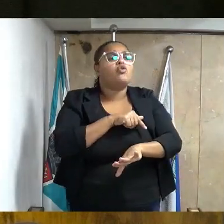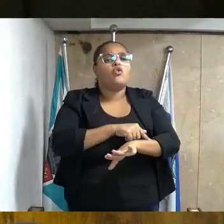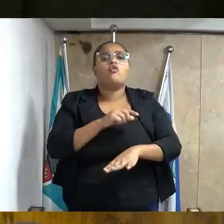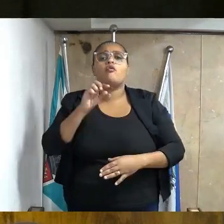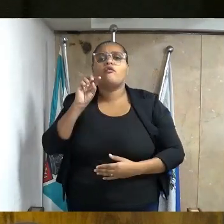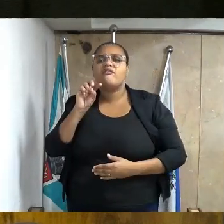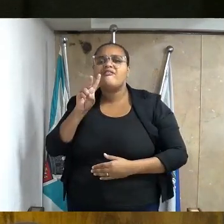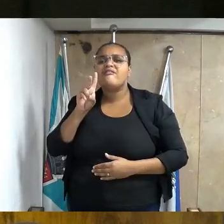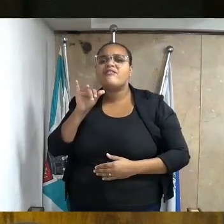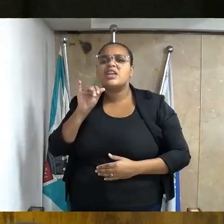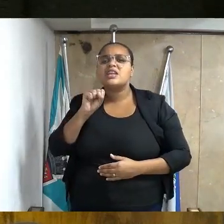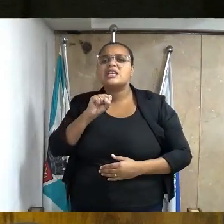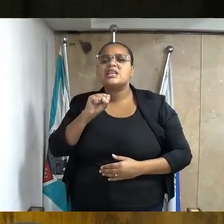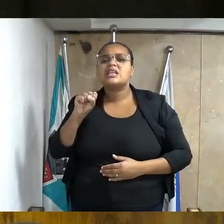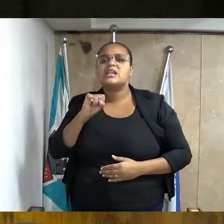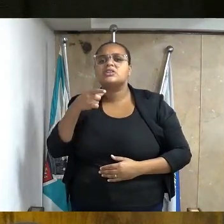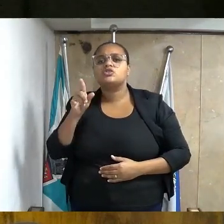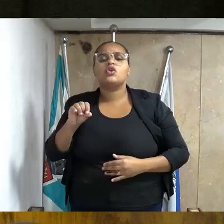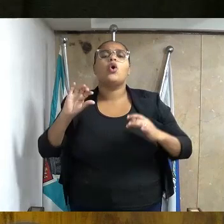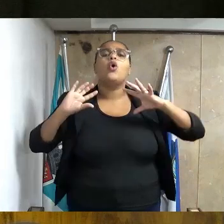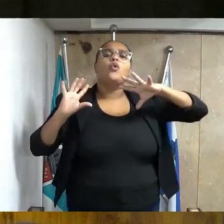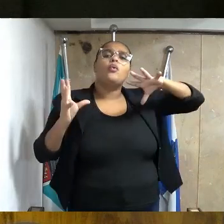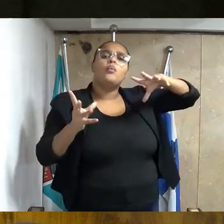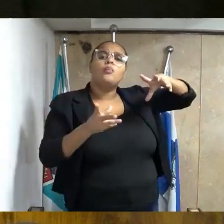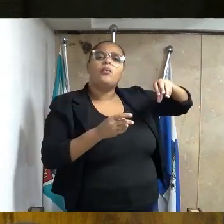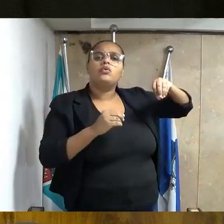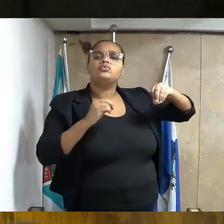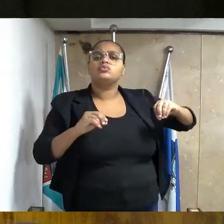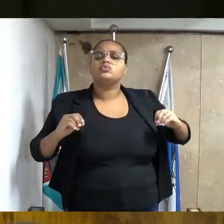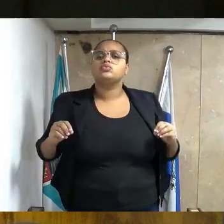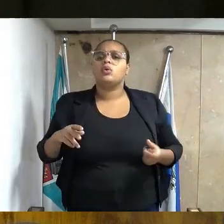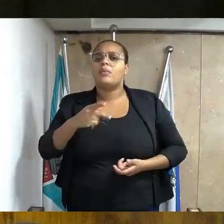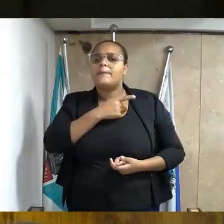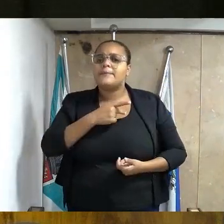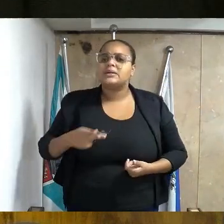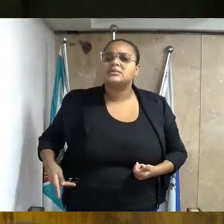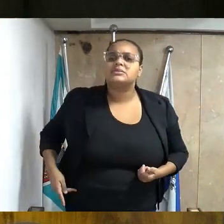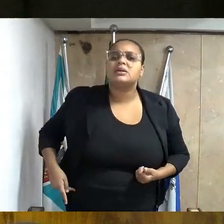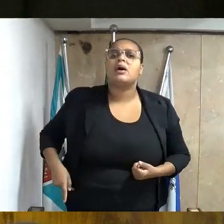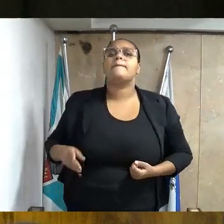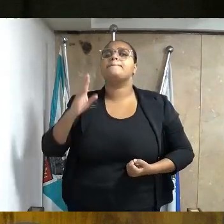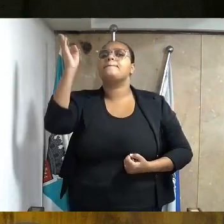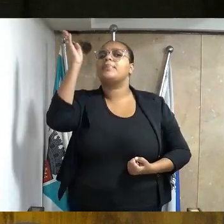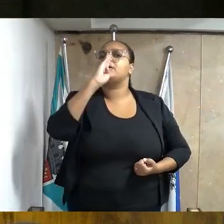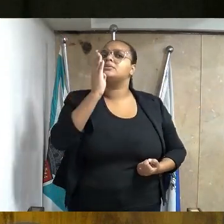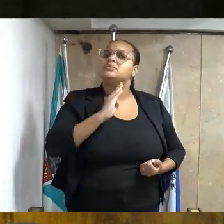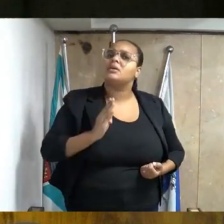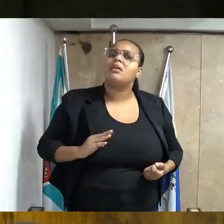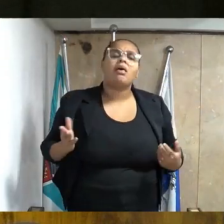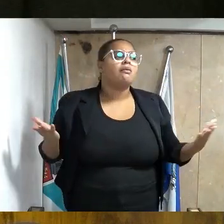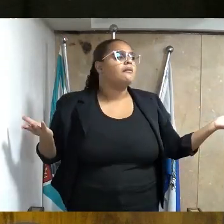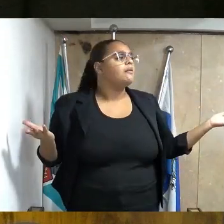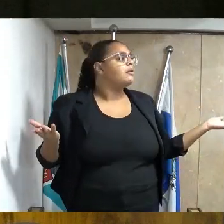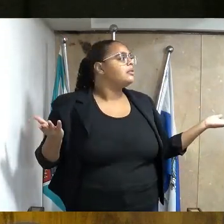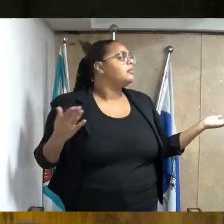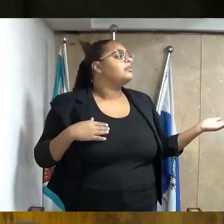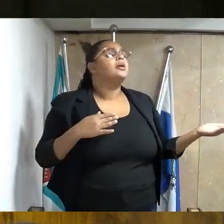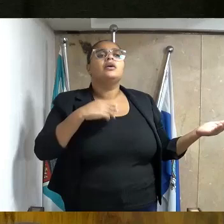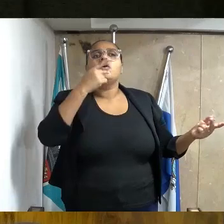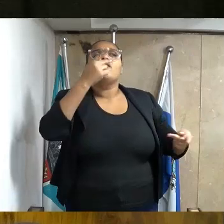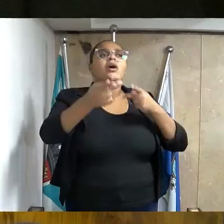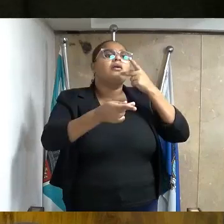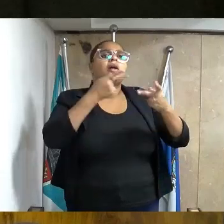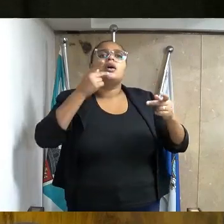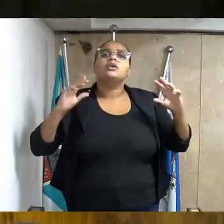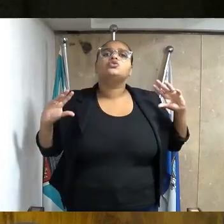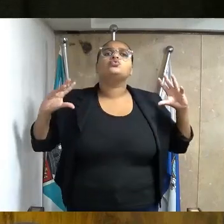foi um despertar para o mundo todo, inclusive o presidente brasileiro se manifestara para dizer a todo